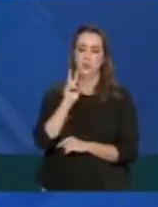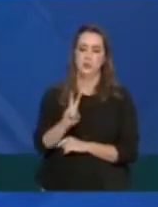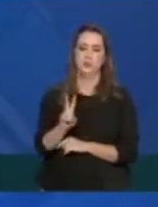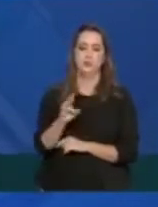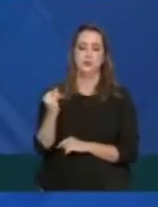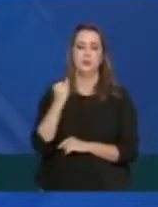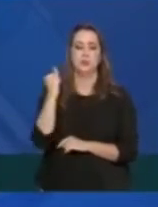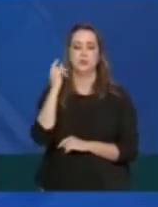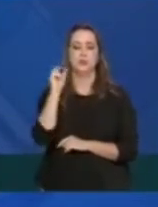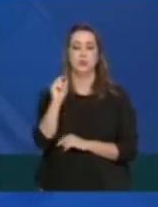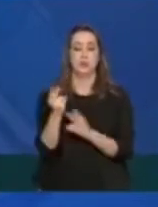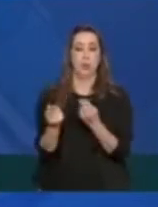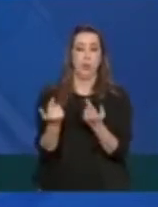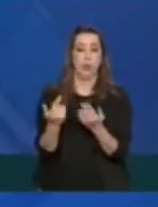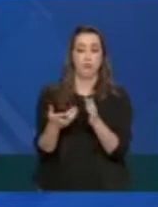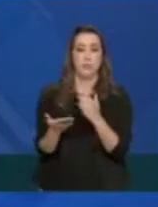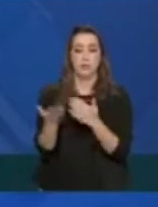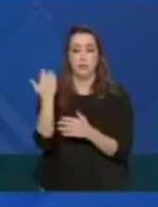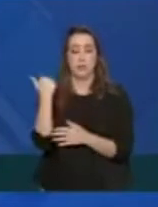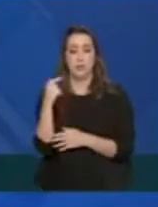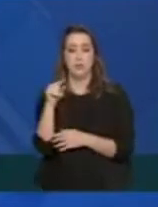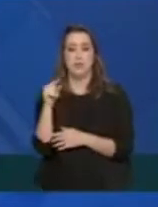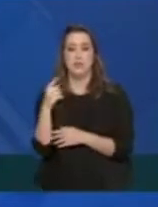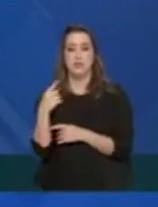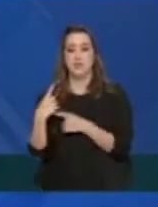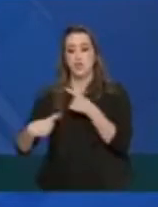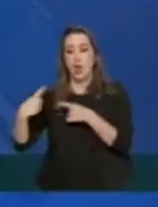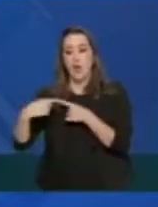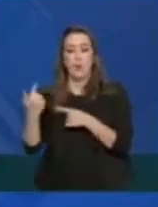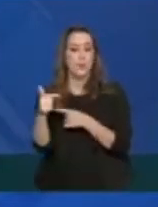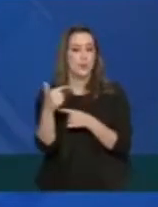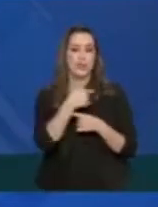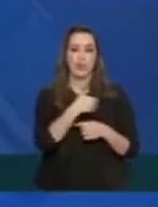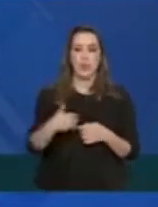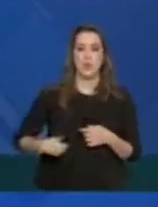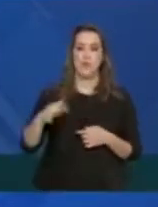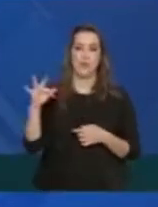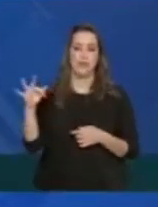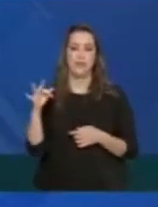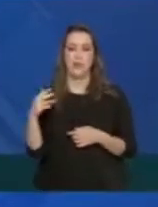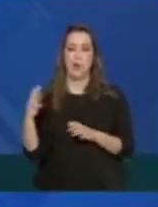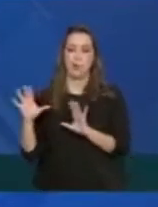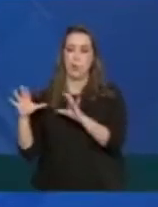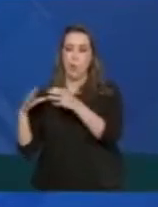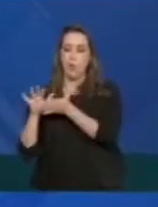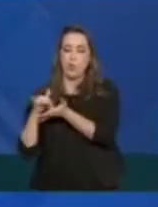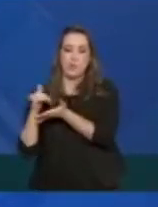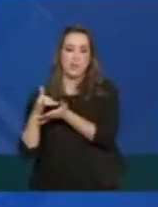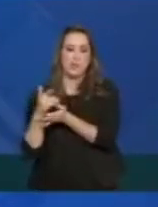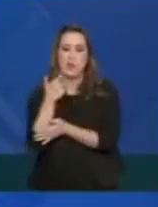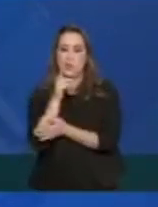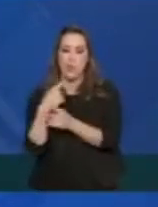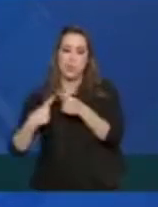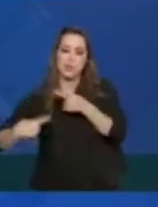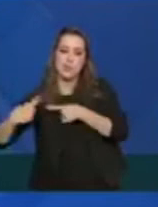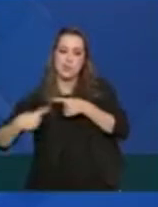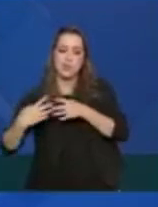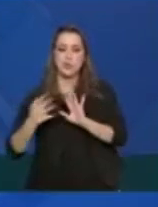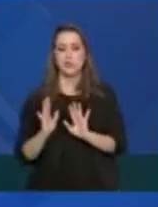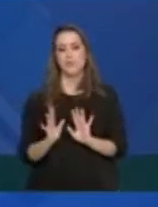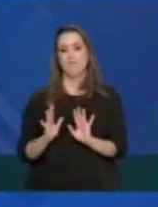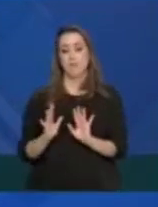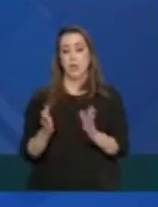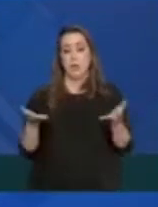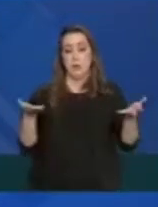posicionamento adotado, quando se tinha pouca interlocução, pouca capacidade de você discutir e avançar nas pautas da segurança pública, talvez fosse uma alternativa e uma